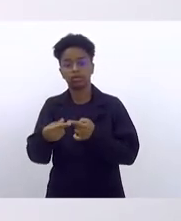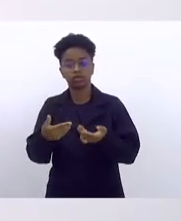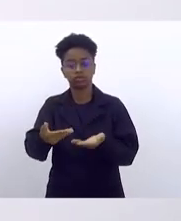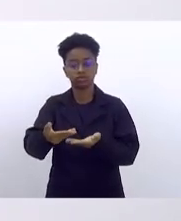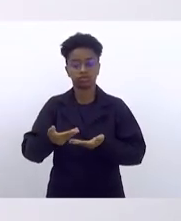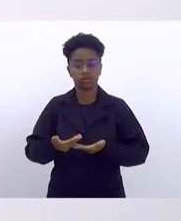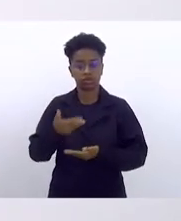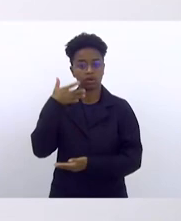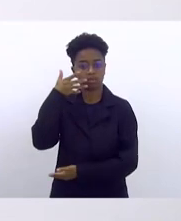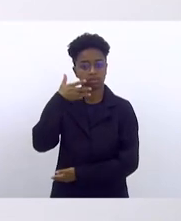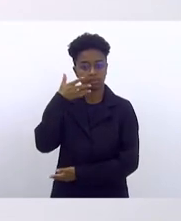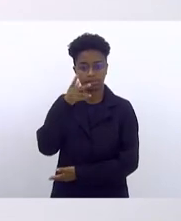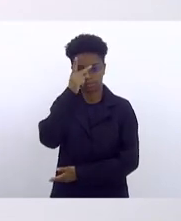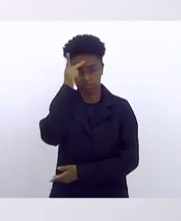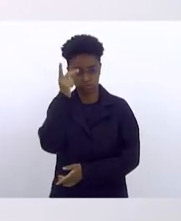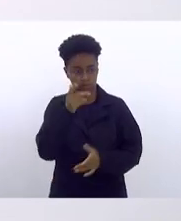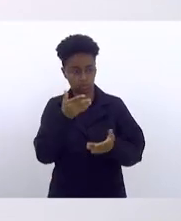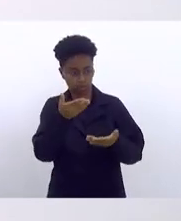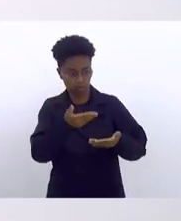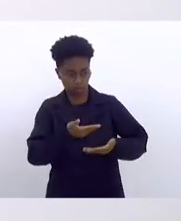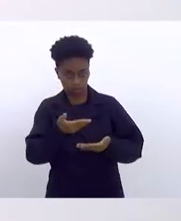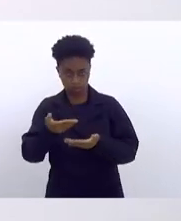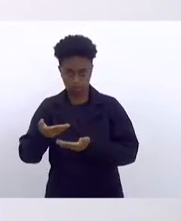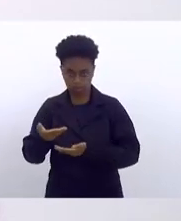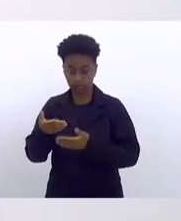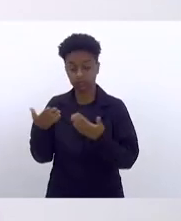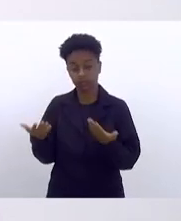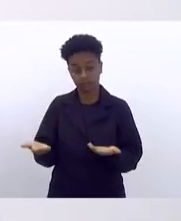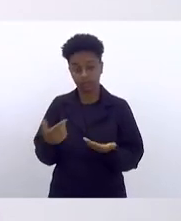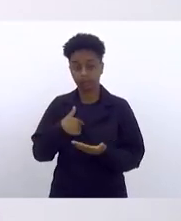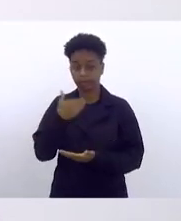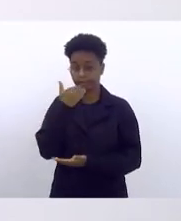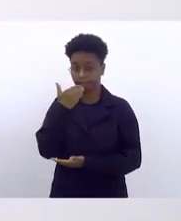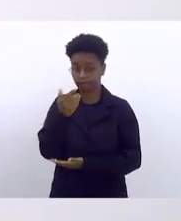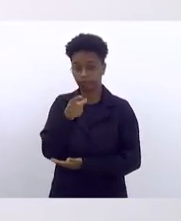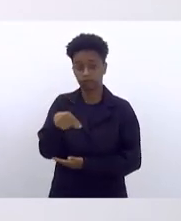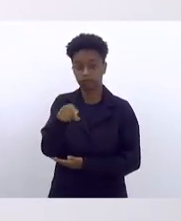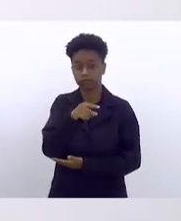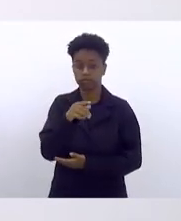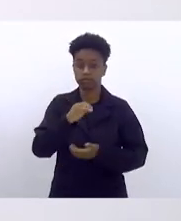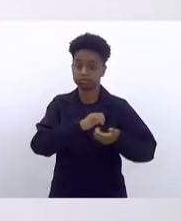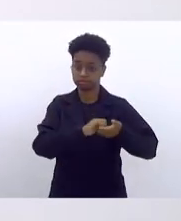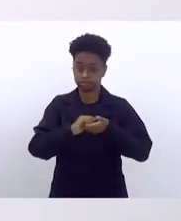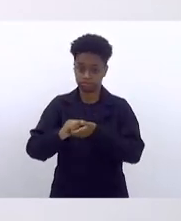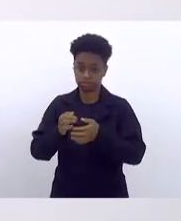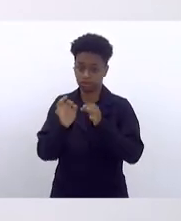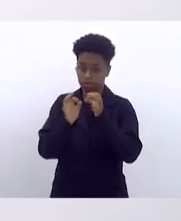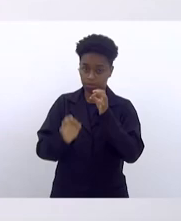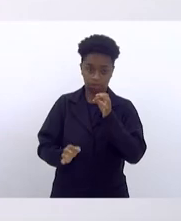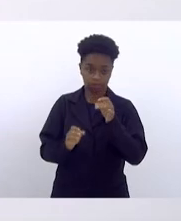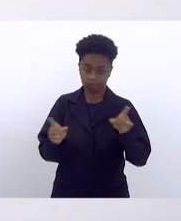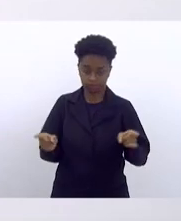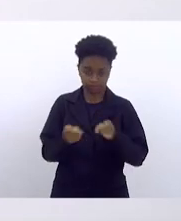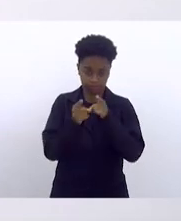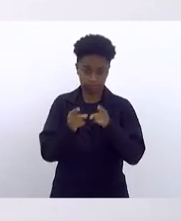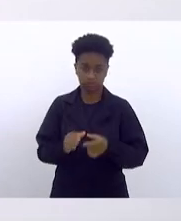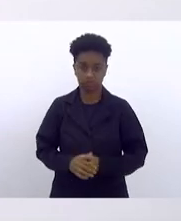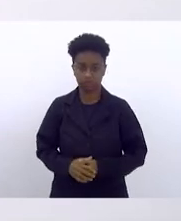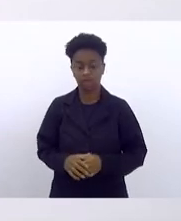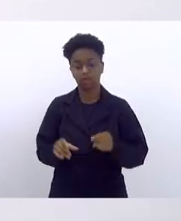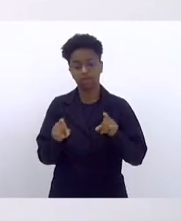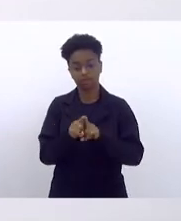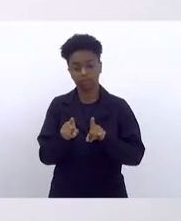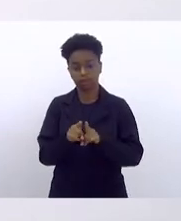para os convidados então que a gente pudesse dar as saudações o mais breve possível eu gostaria de